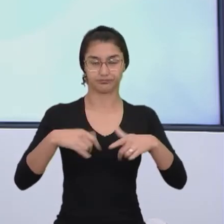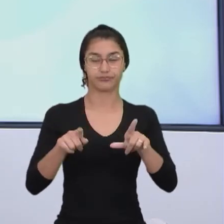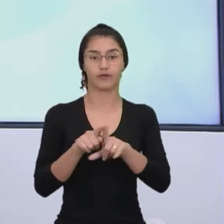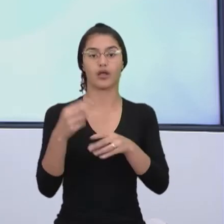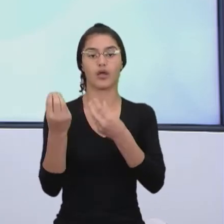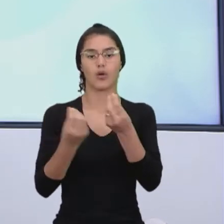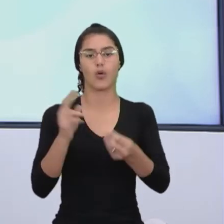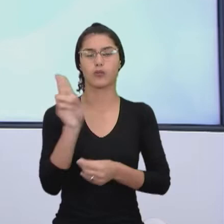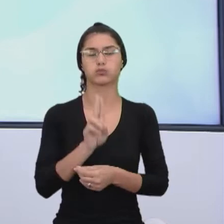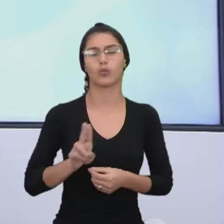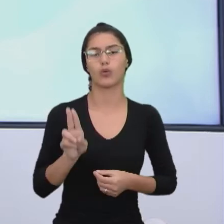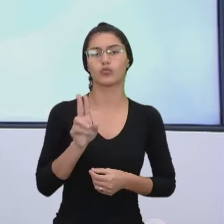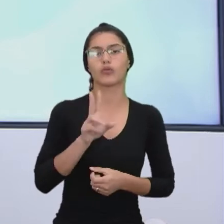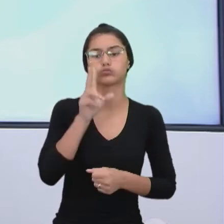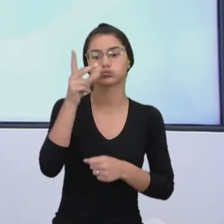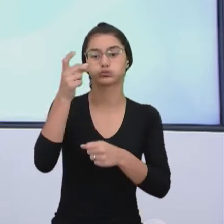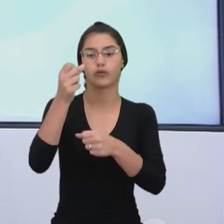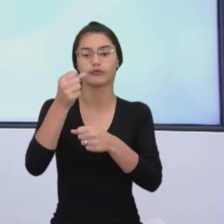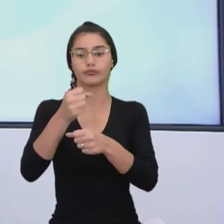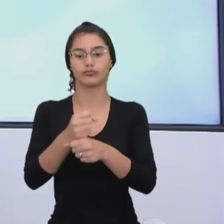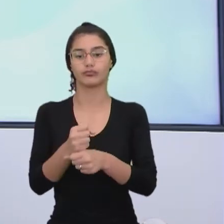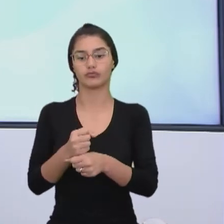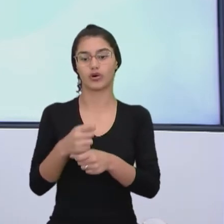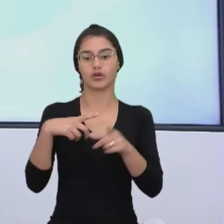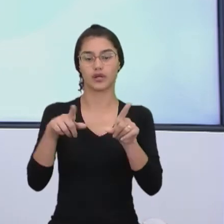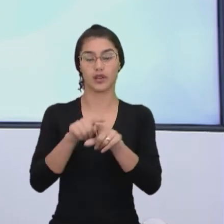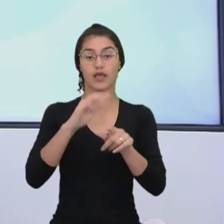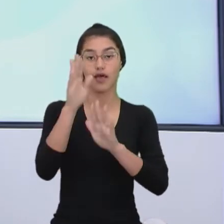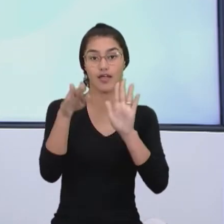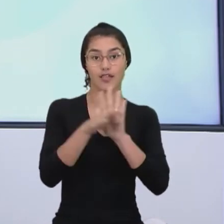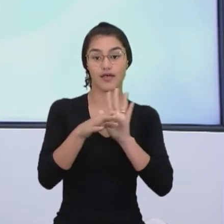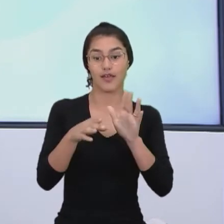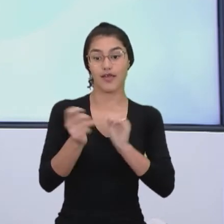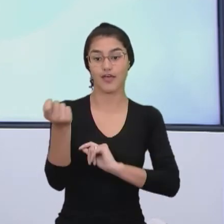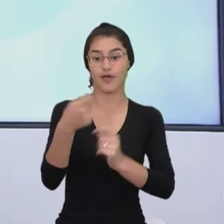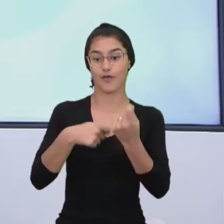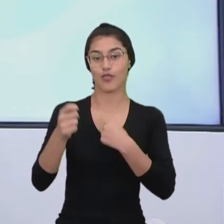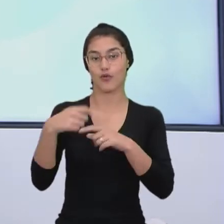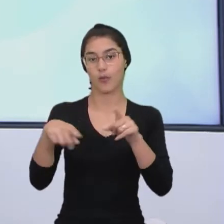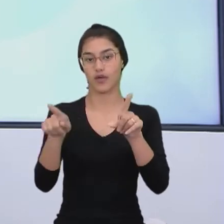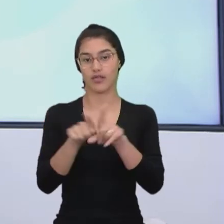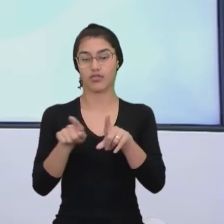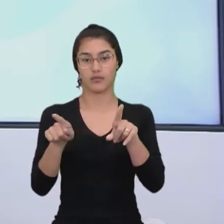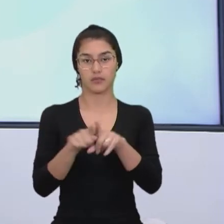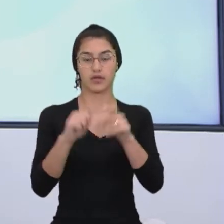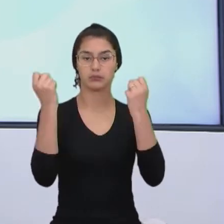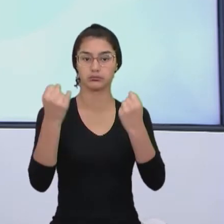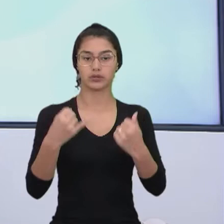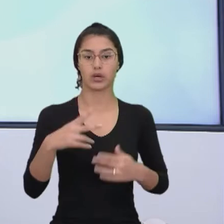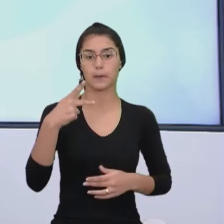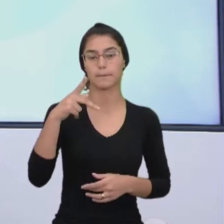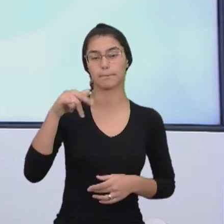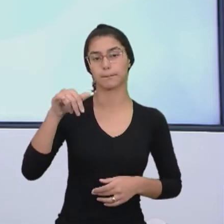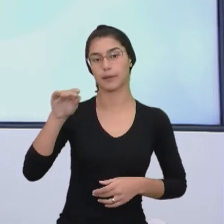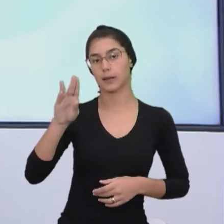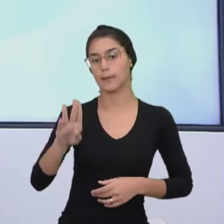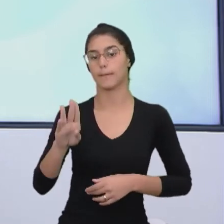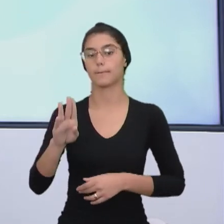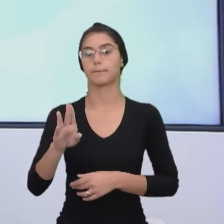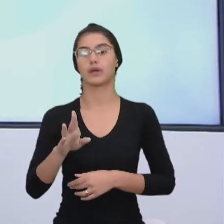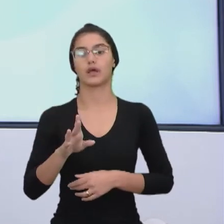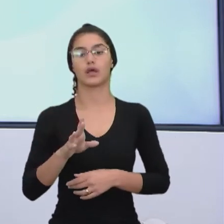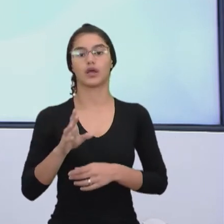Como se utiliza esse potencial energético, até a questão econômica aí, né, falando aí sobre PIB, sobre renda